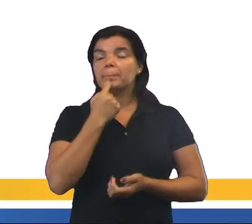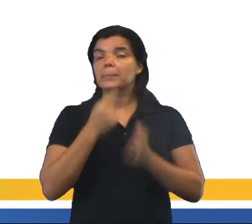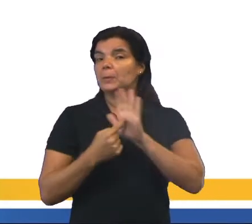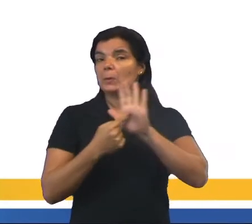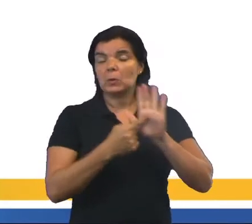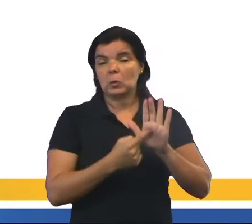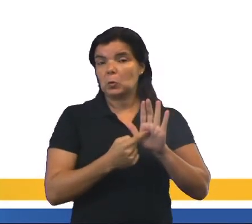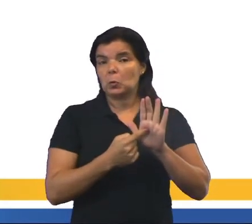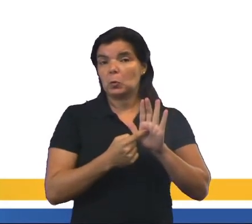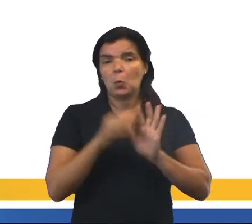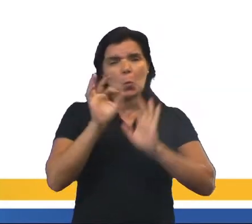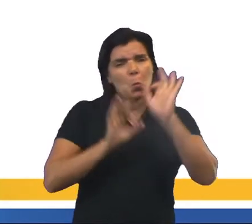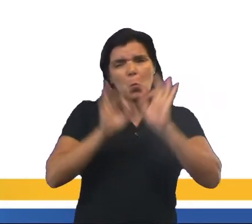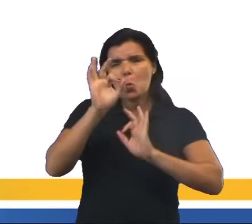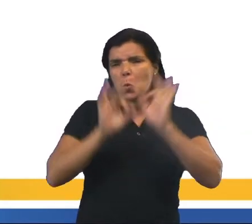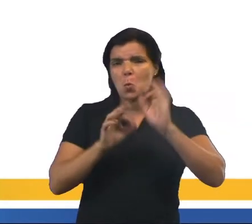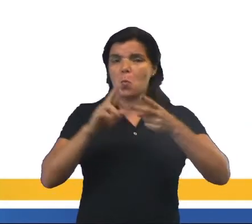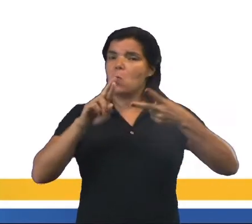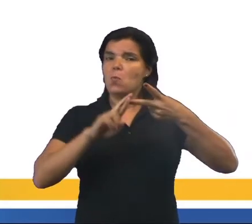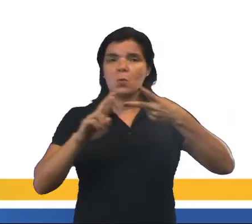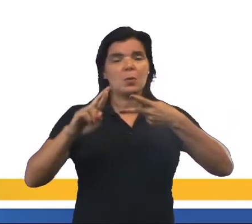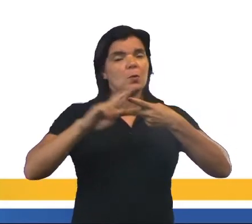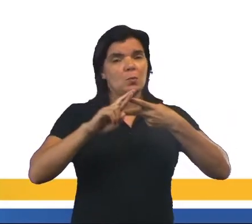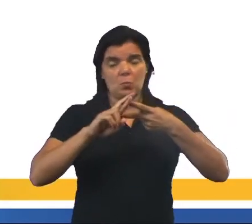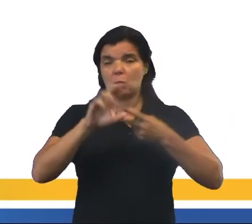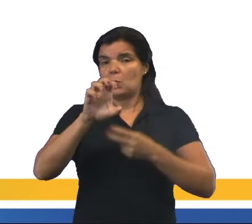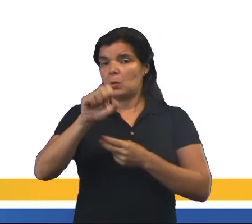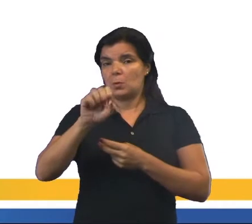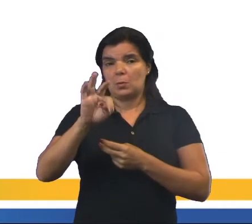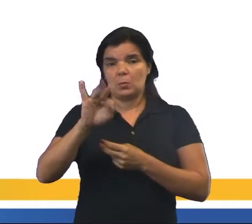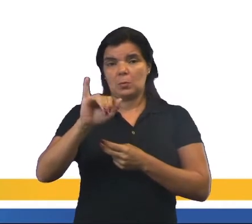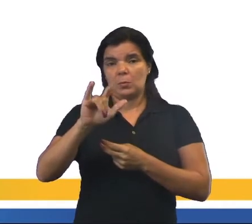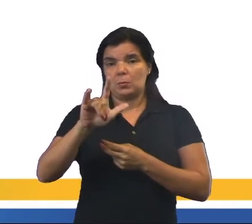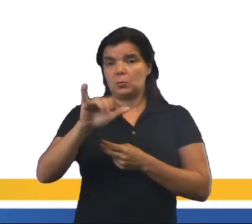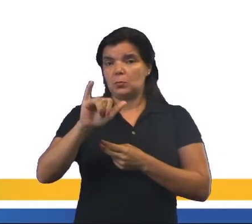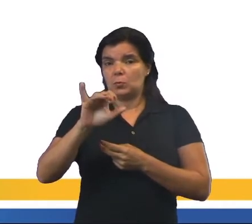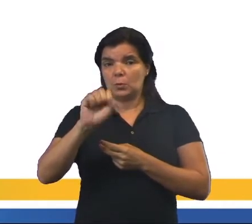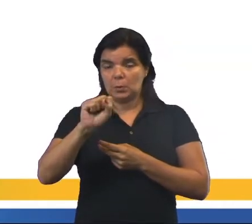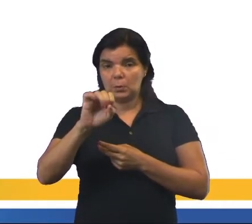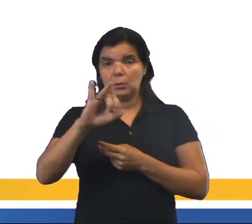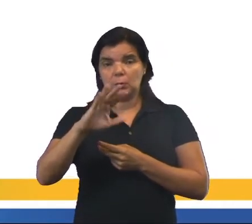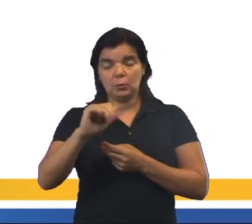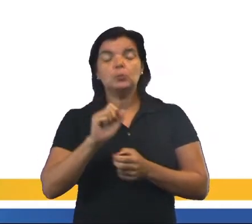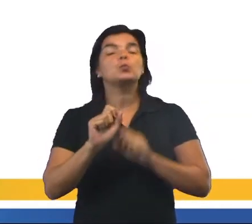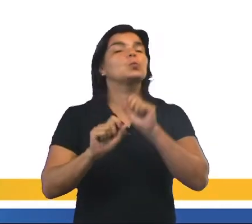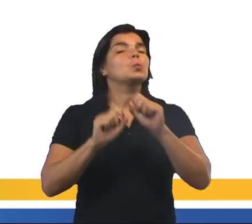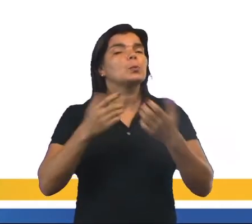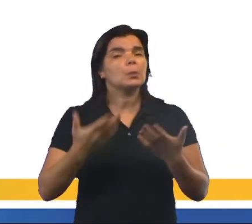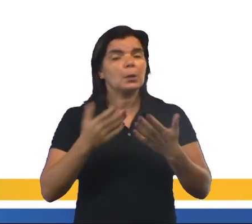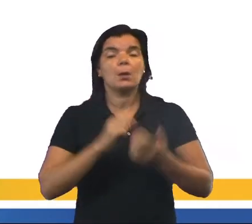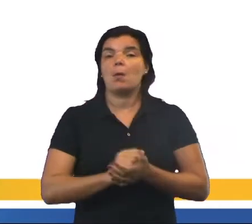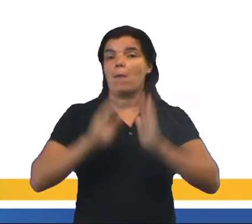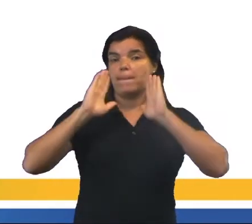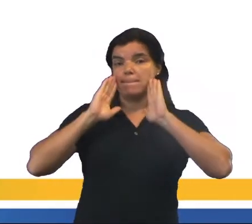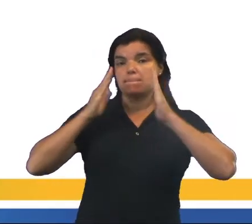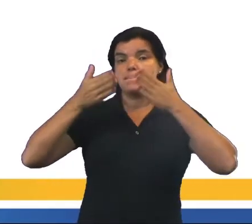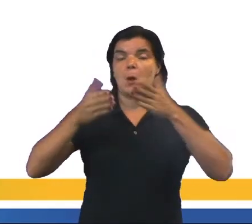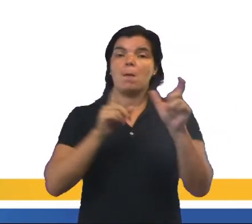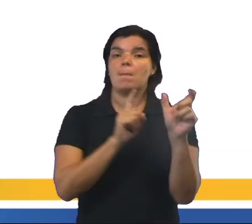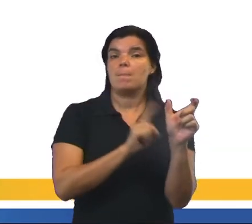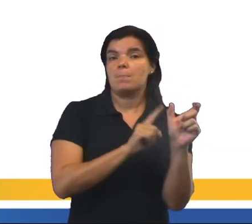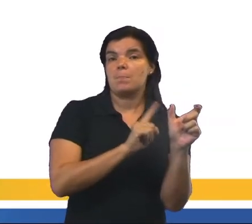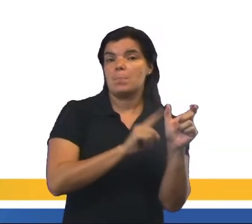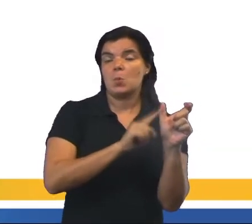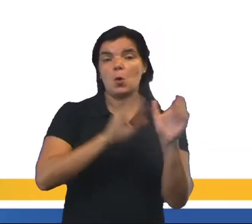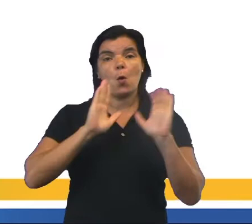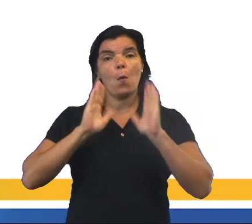se trata de um recurso estilístico. Imagem não é recurso estilístico. Gente, recurso estilístico é voltado para a palavra,